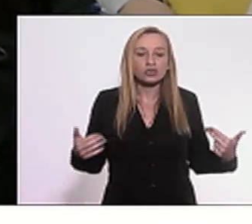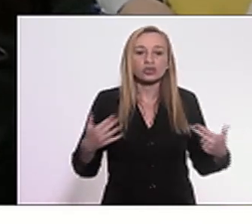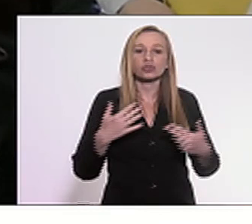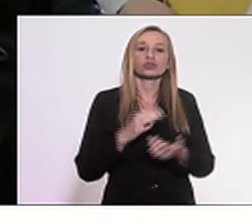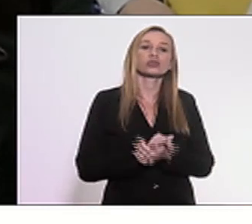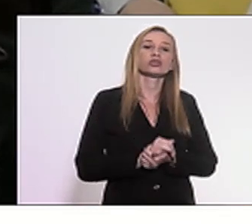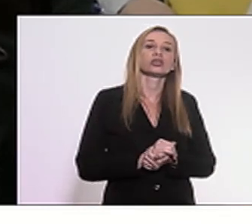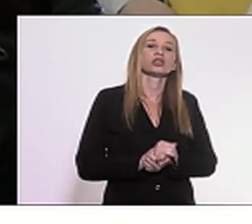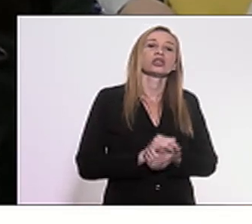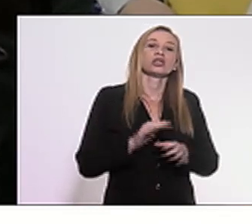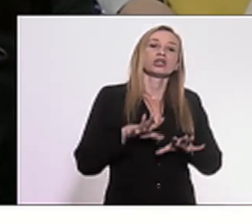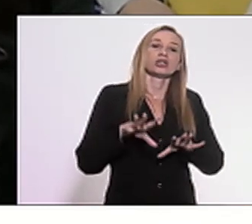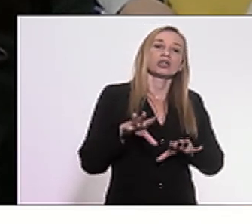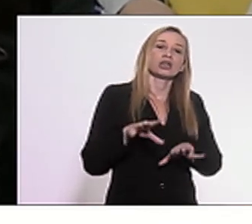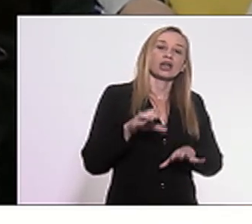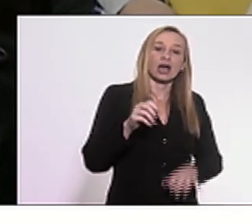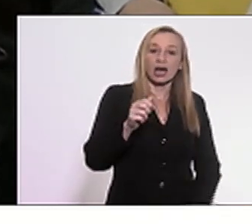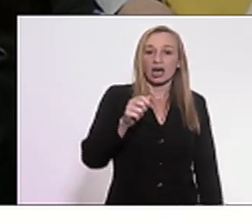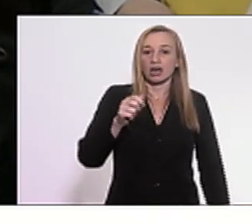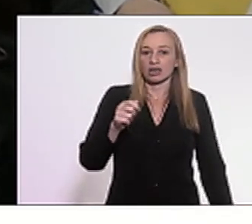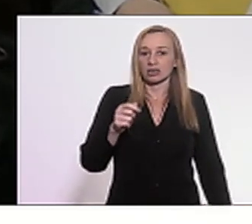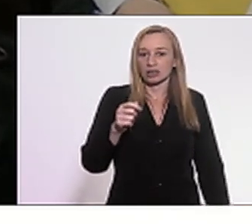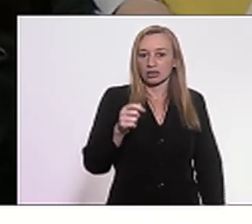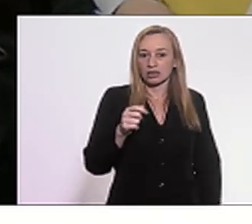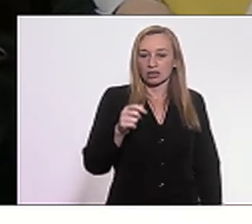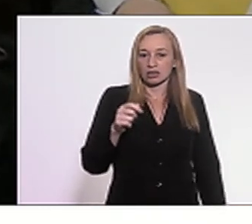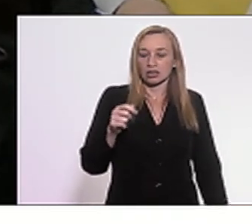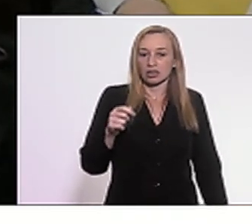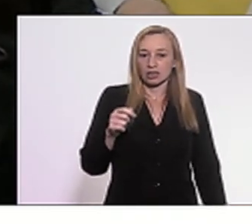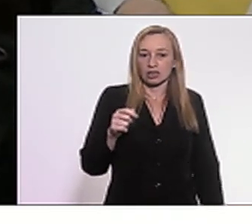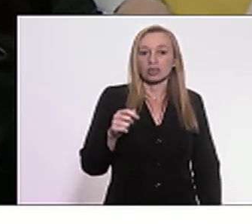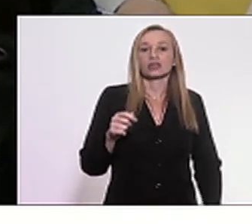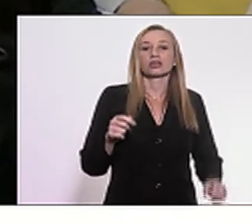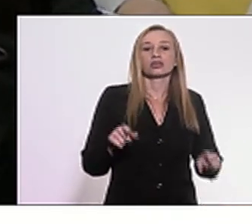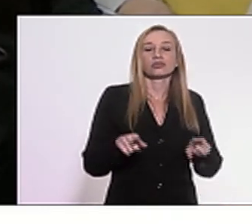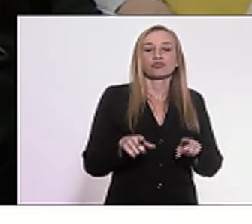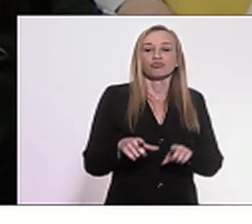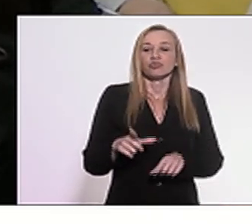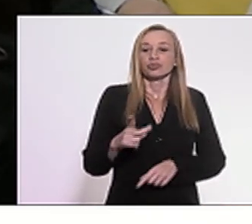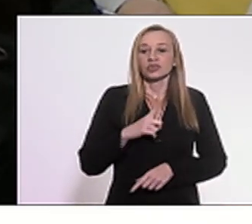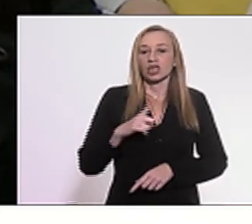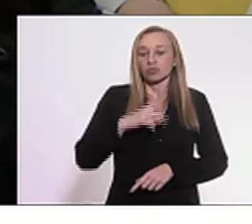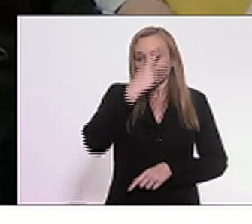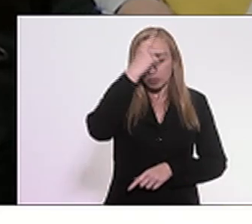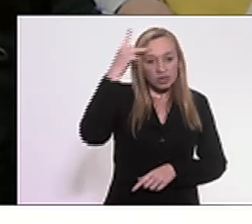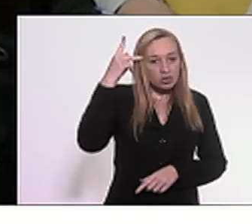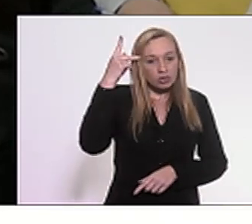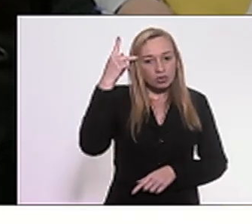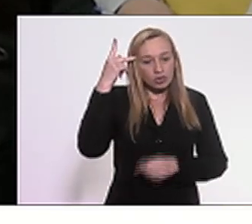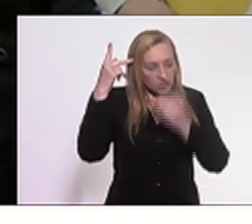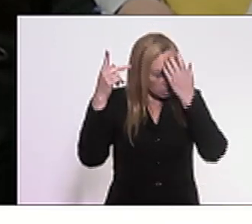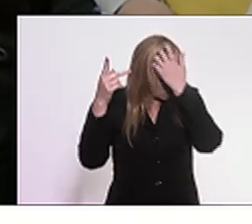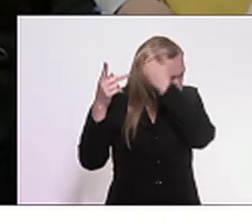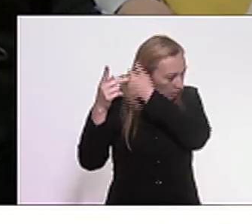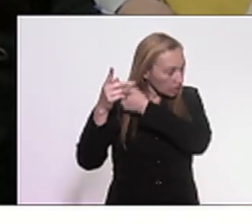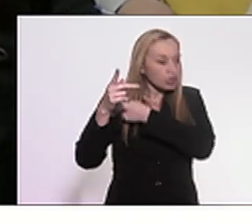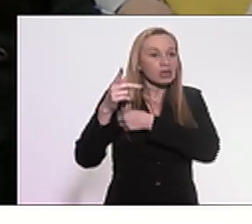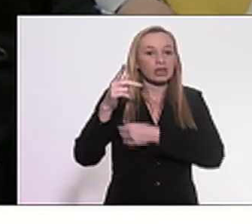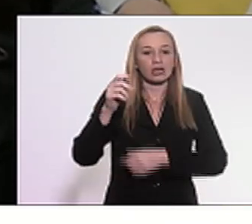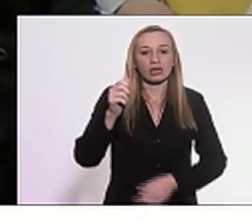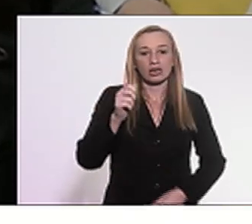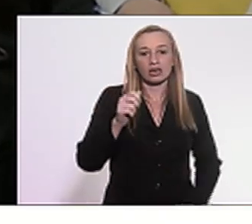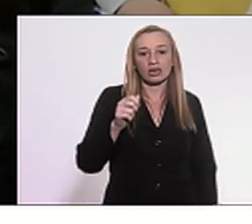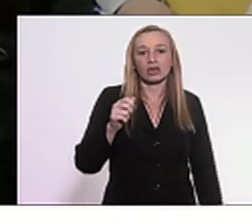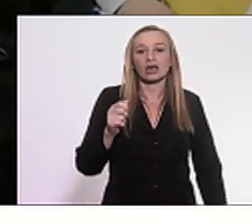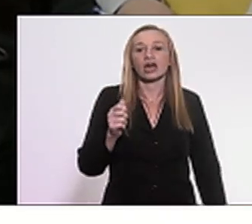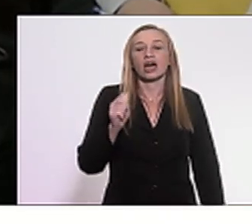da área, acadêmicos e pessoas que são experts no assunto, para a gente debater, que é uma das formas que a gente está tendo de